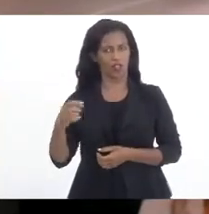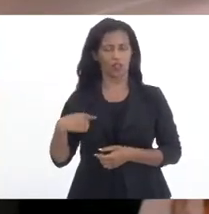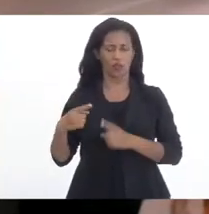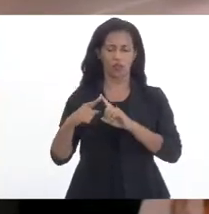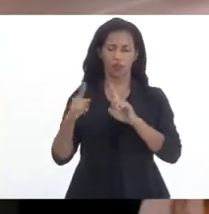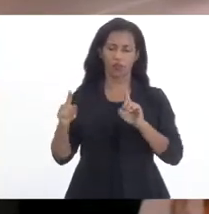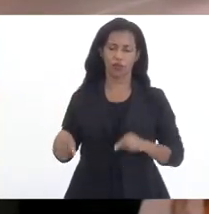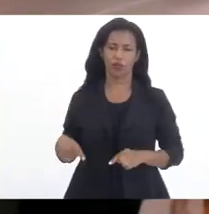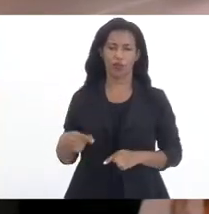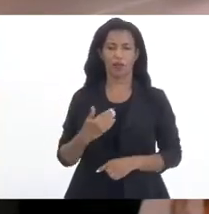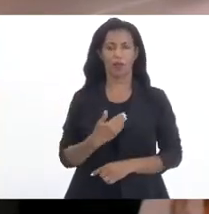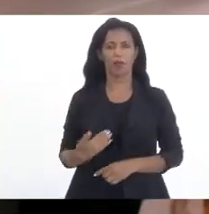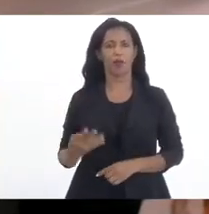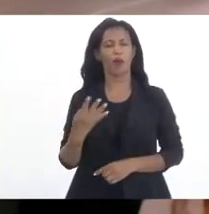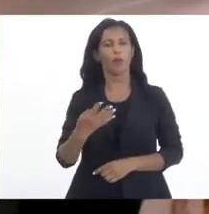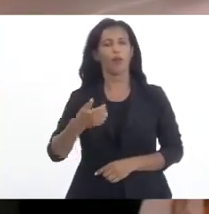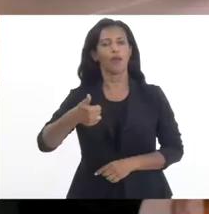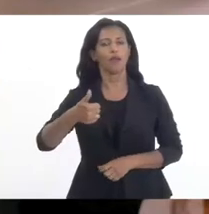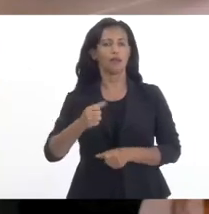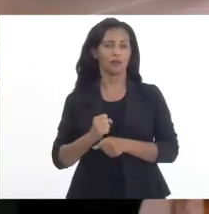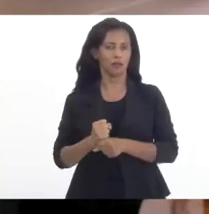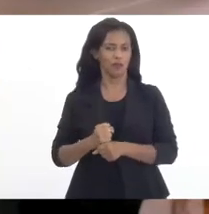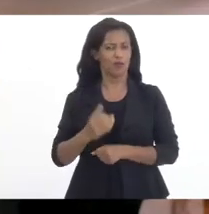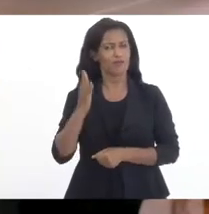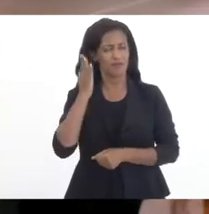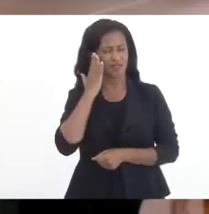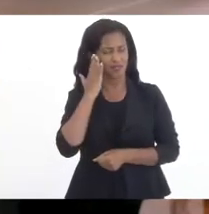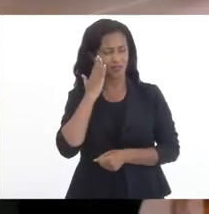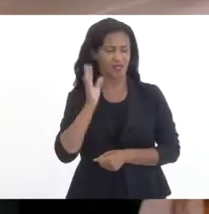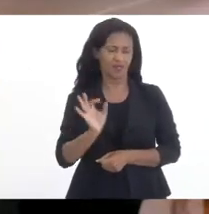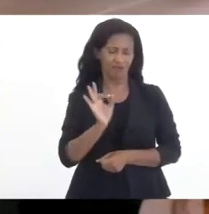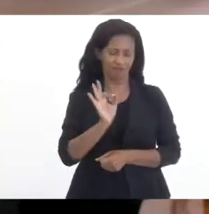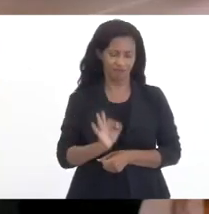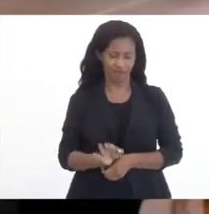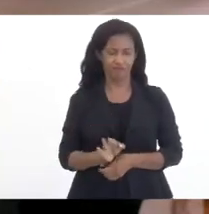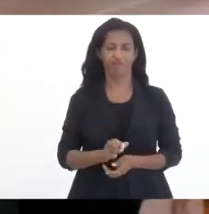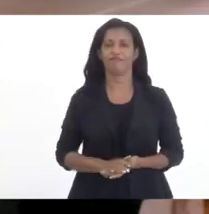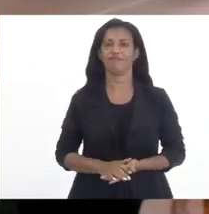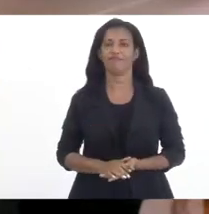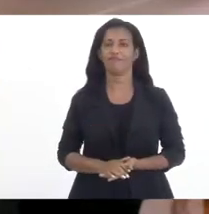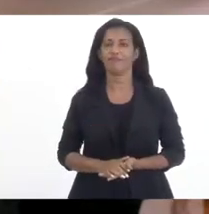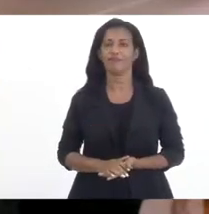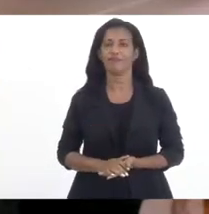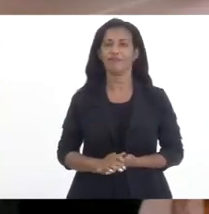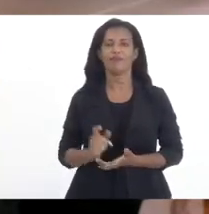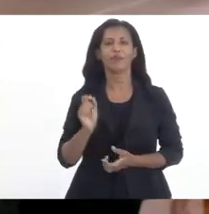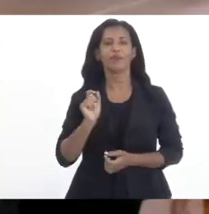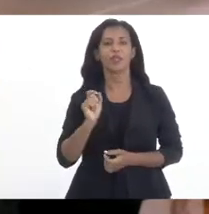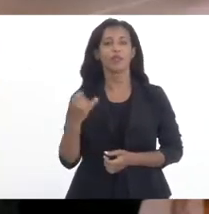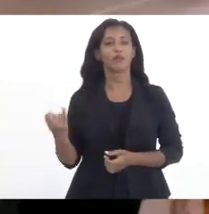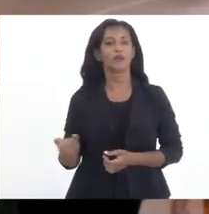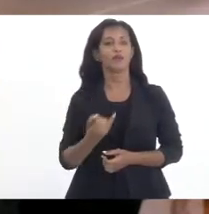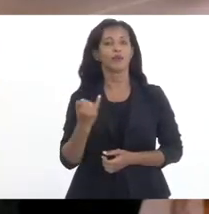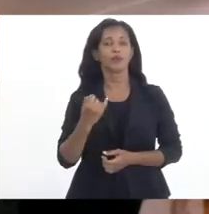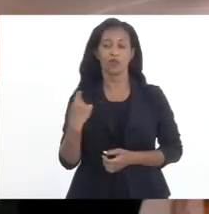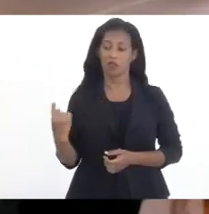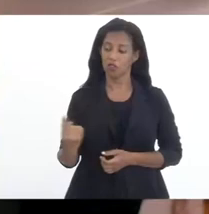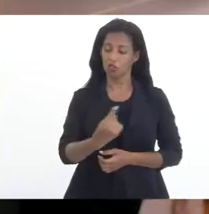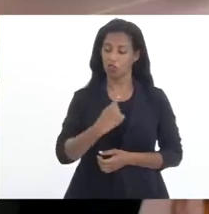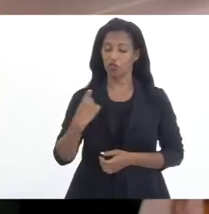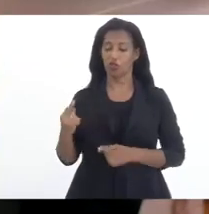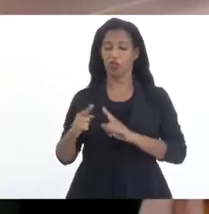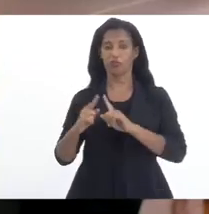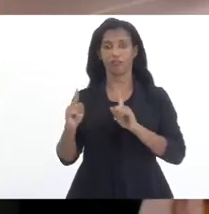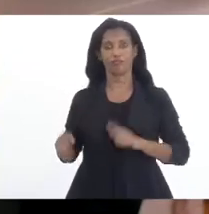41 anos, então eu sei exatamente, né, a questão do papel de nós,